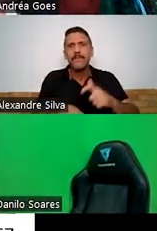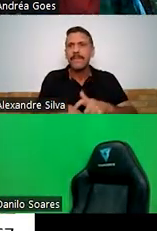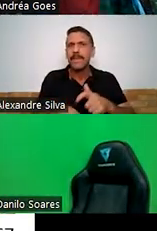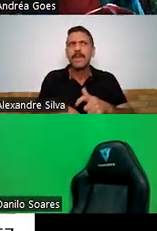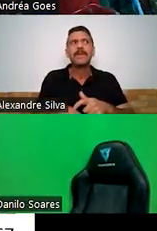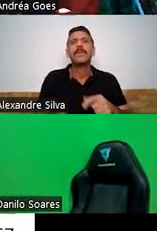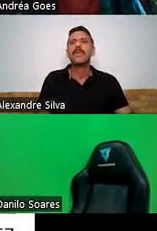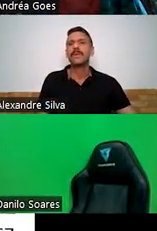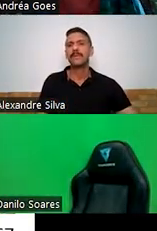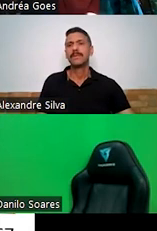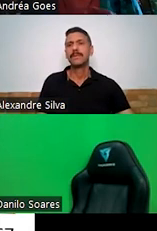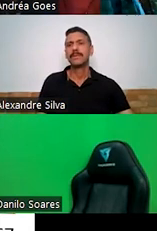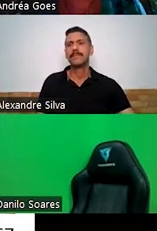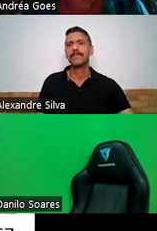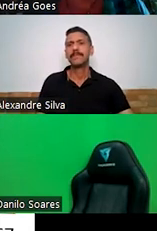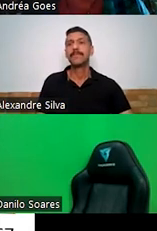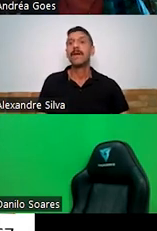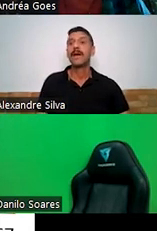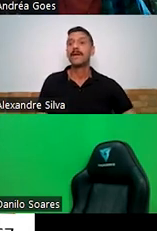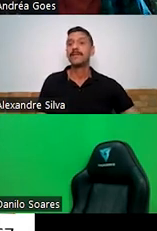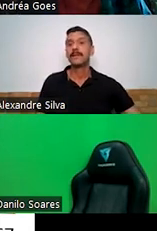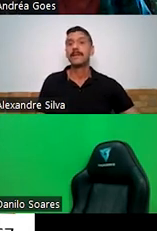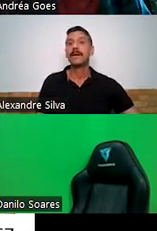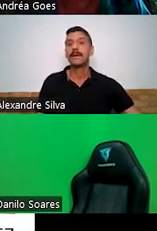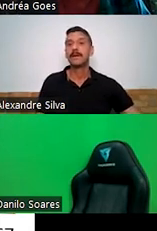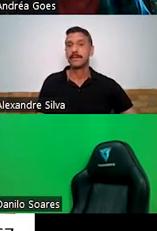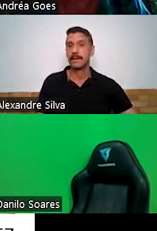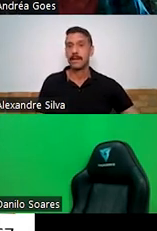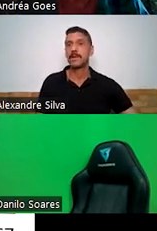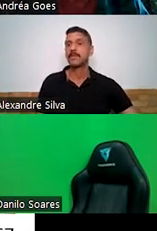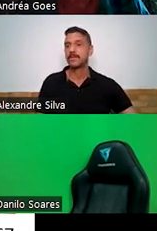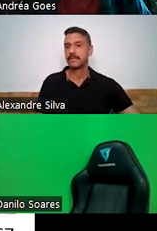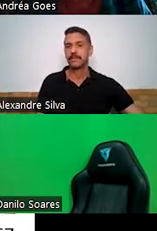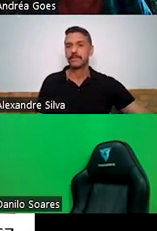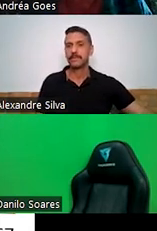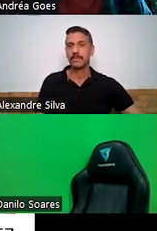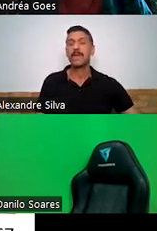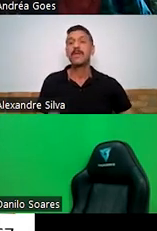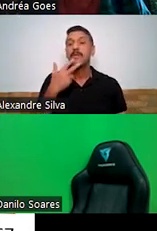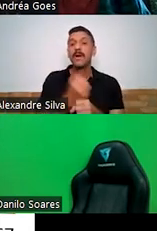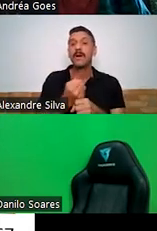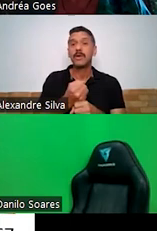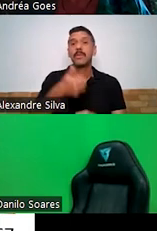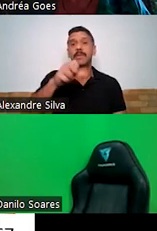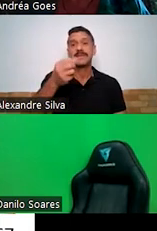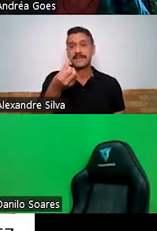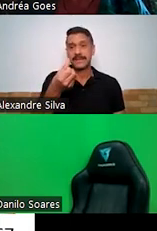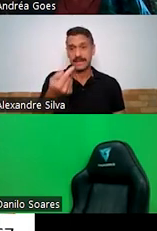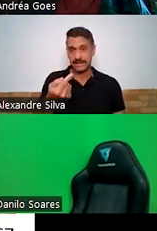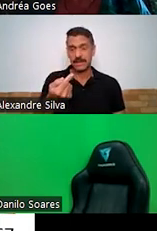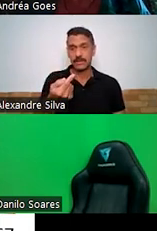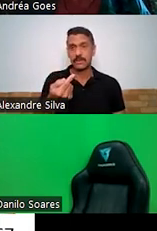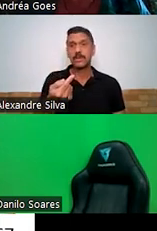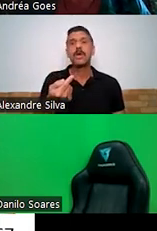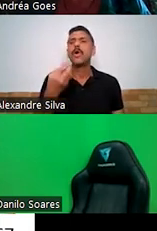acabar fazendo a árvore genealógica, porque os nomes se repetem. Então, ele foi publicado em 67, e eu vou mostrar para vocês como é que a